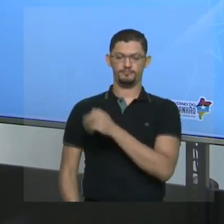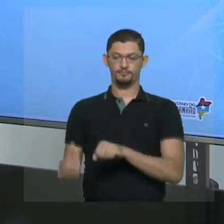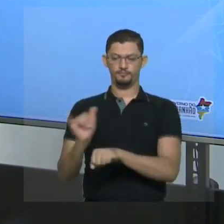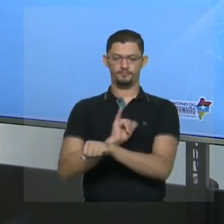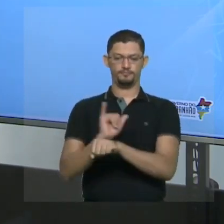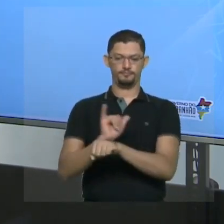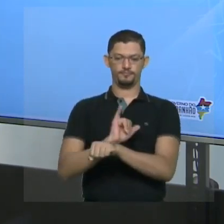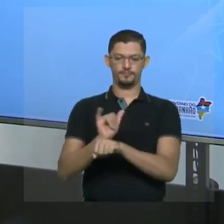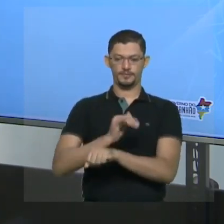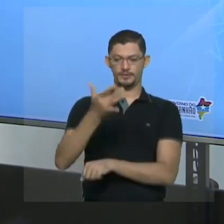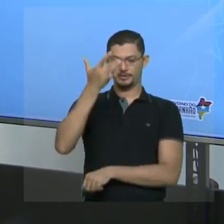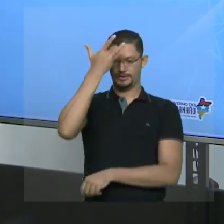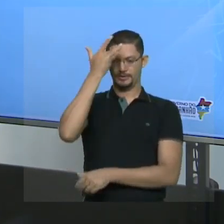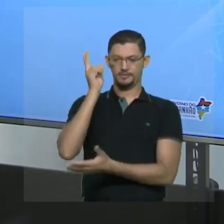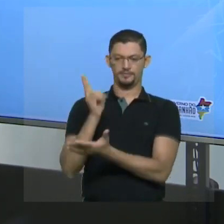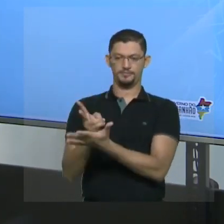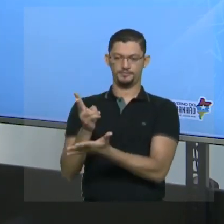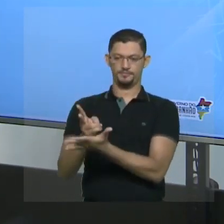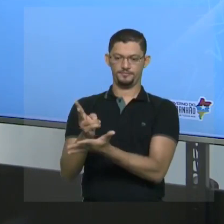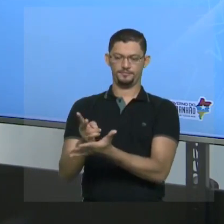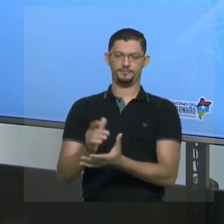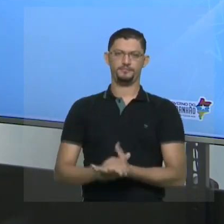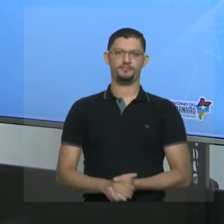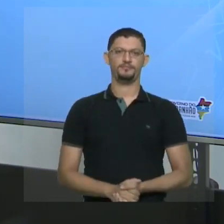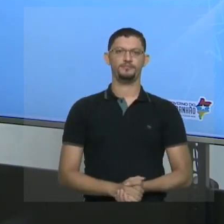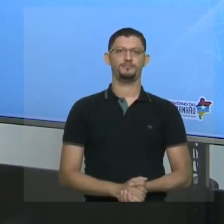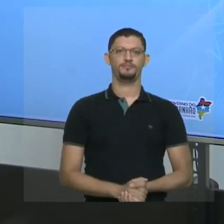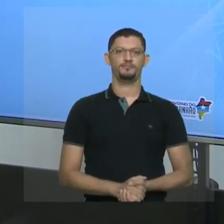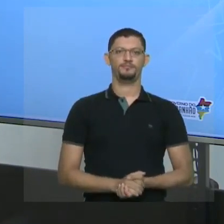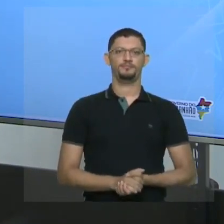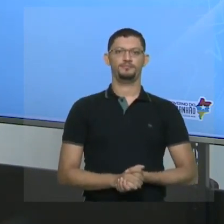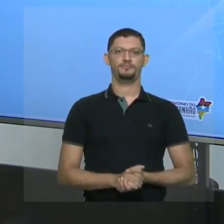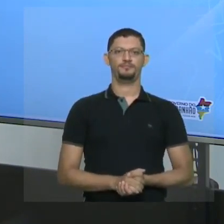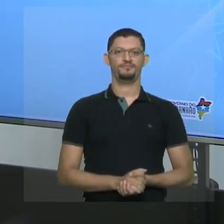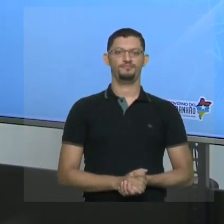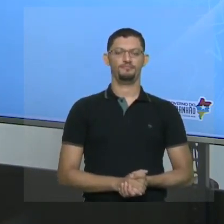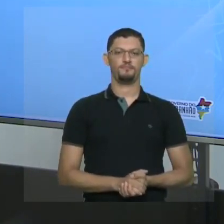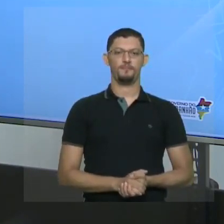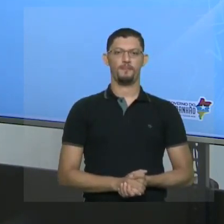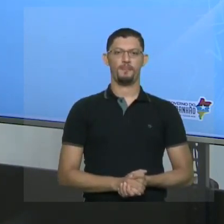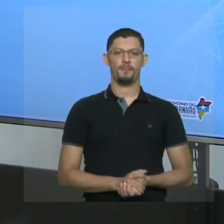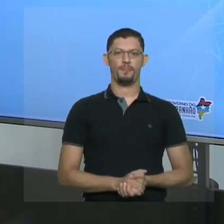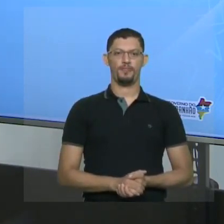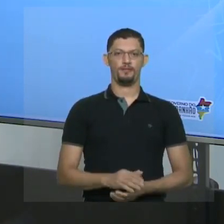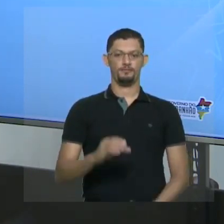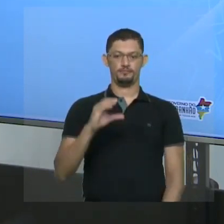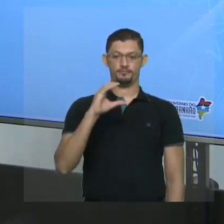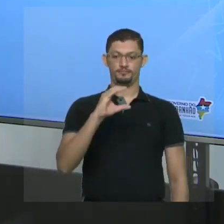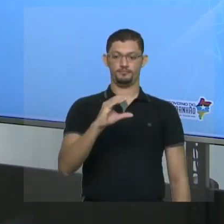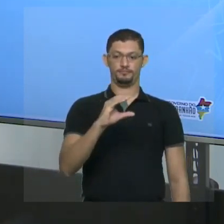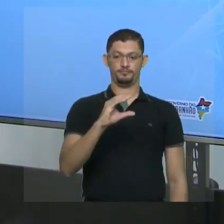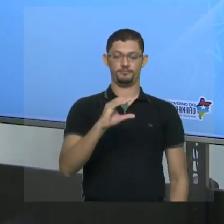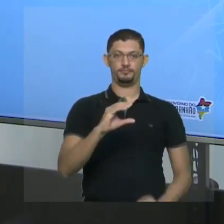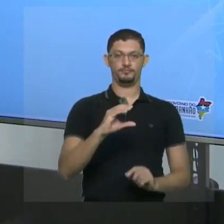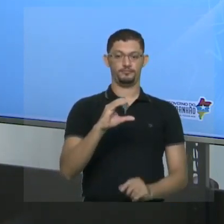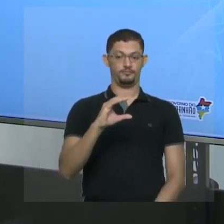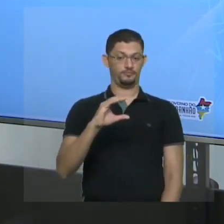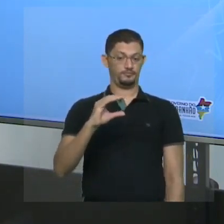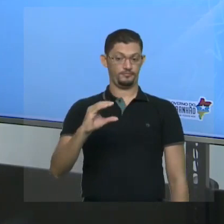gente não esquecer dessa fórmula. Então, nós temos aqui, ó, o C, Esse C é